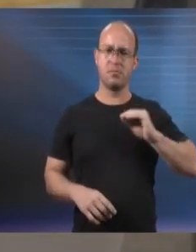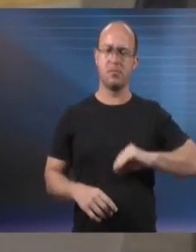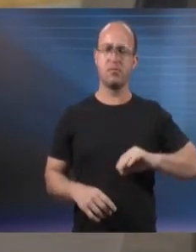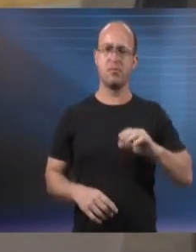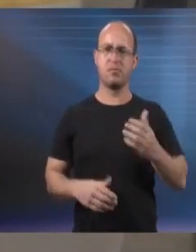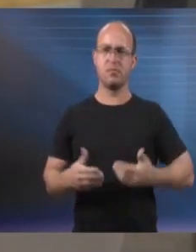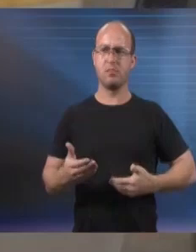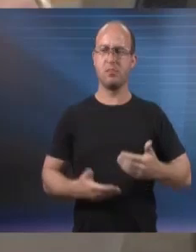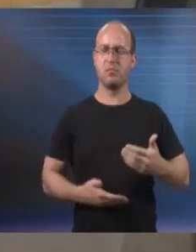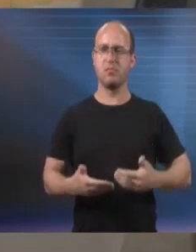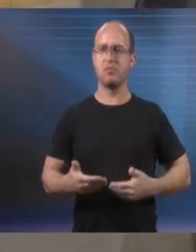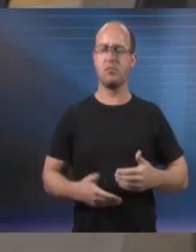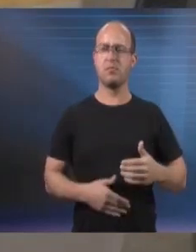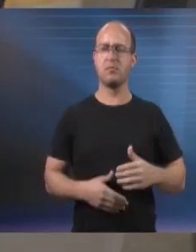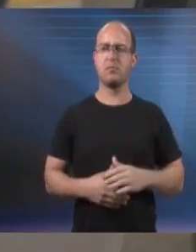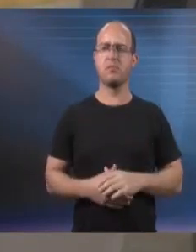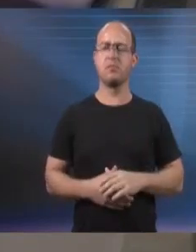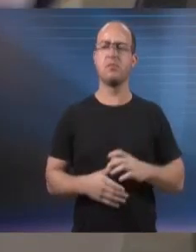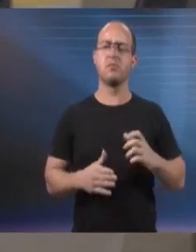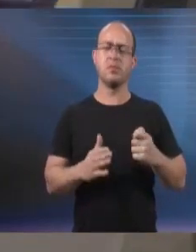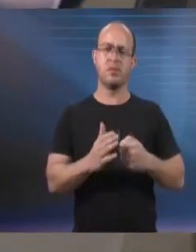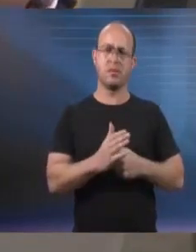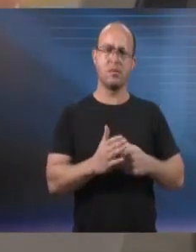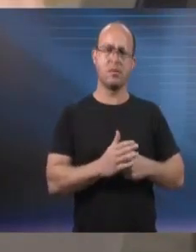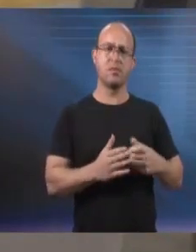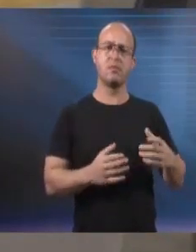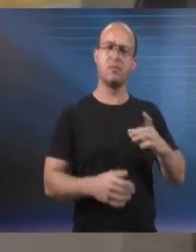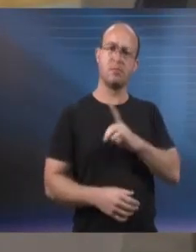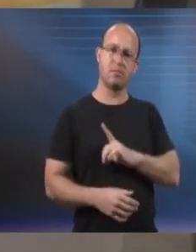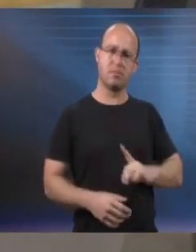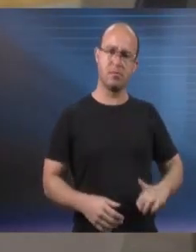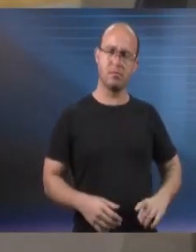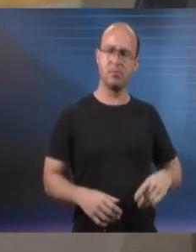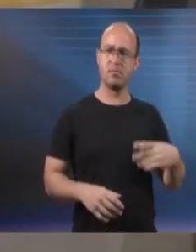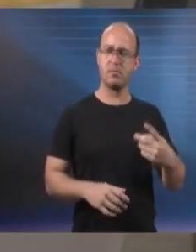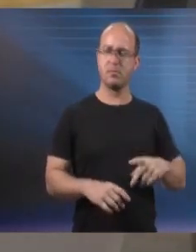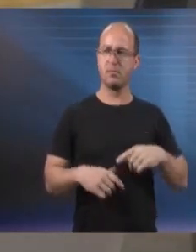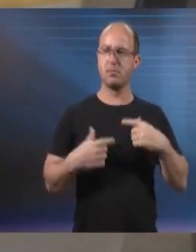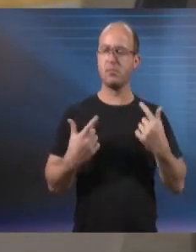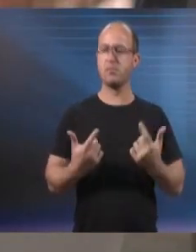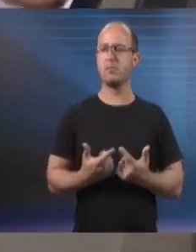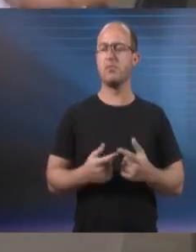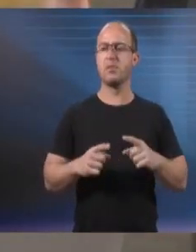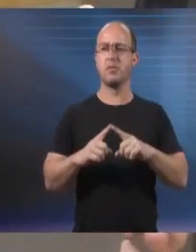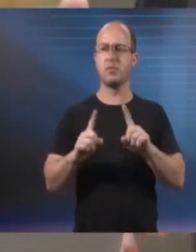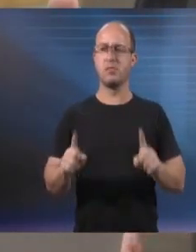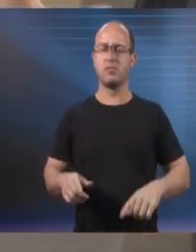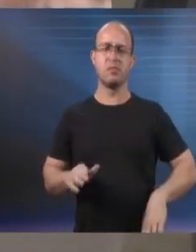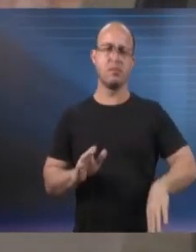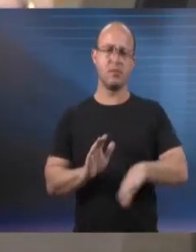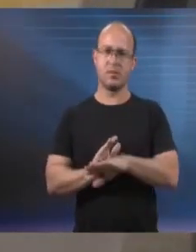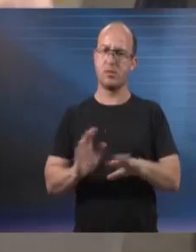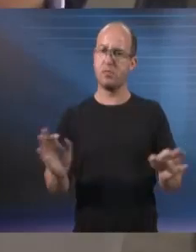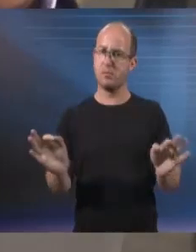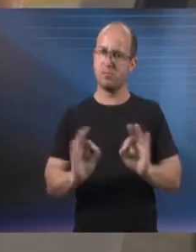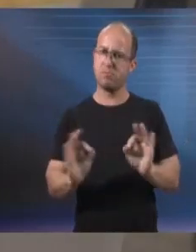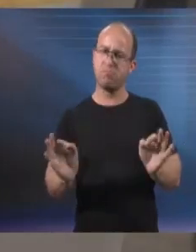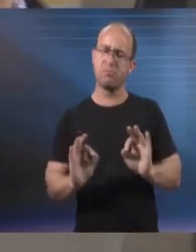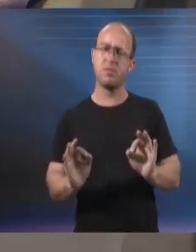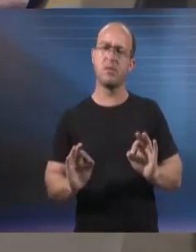dos servidores e servidoras, tão cobrado por muitos deputados e deputadas desta casa. O projeto nem chegou e já tem